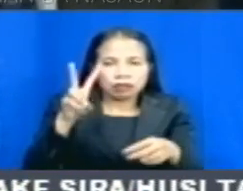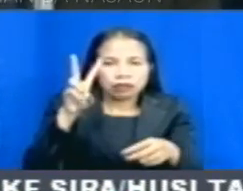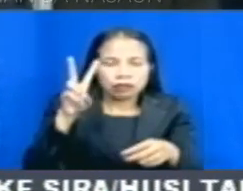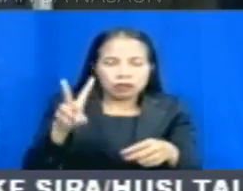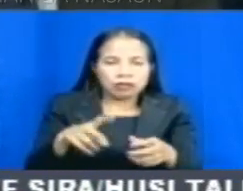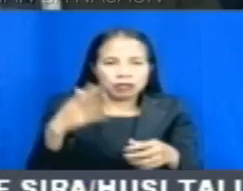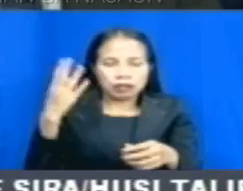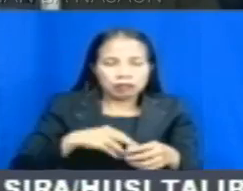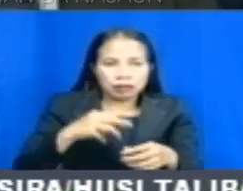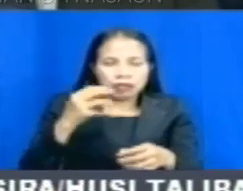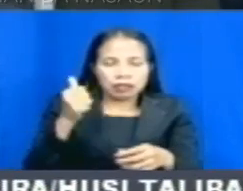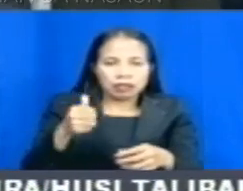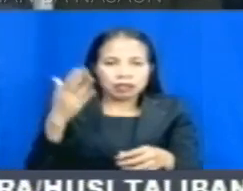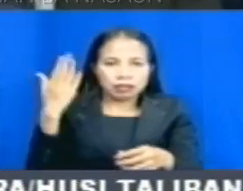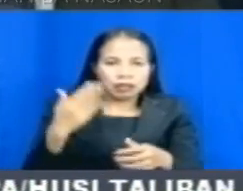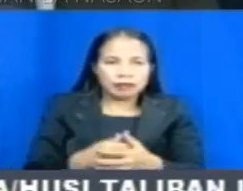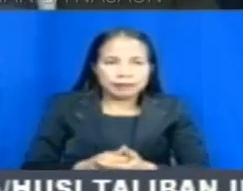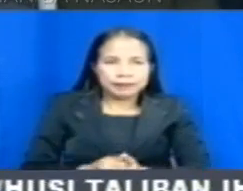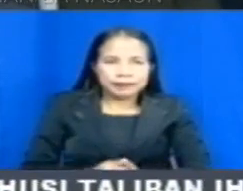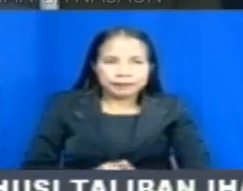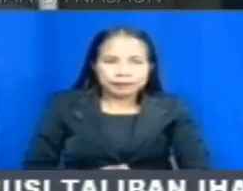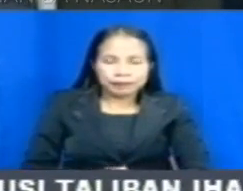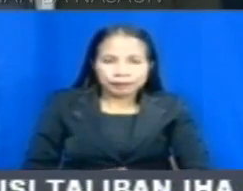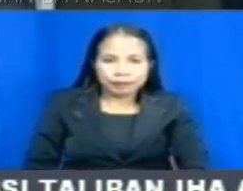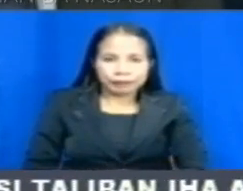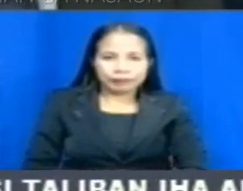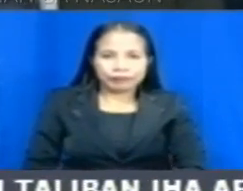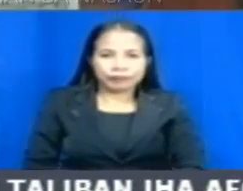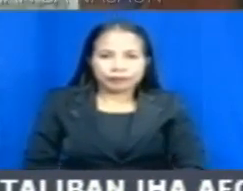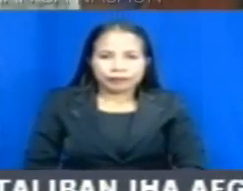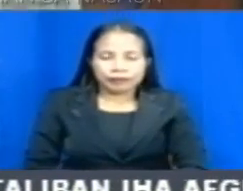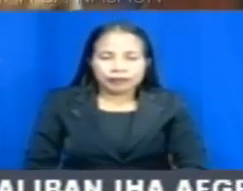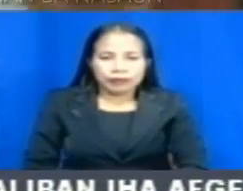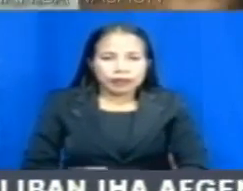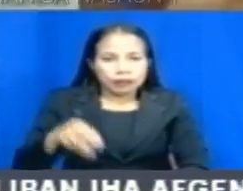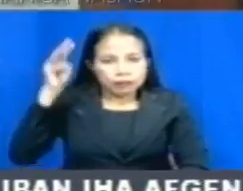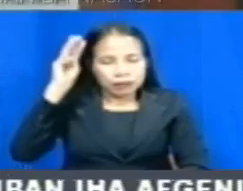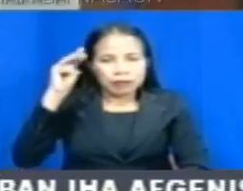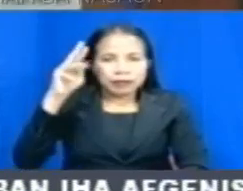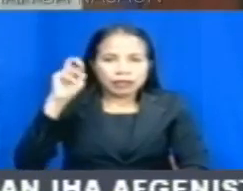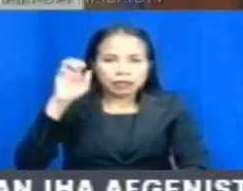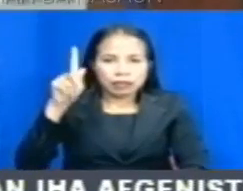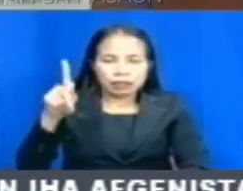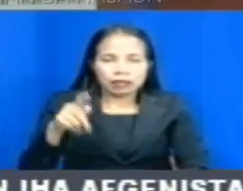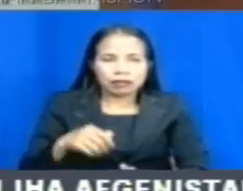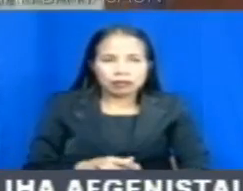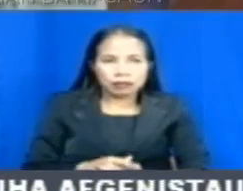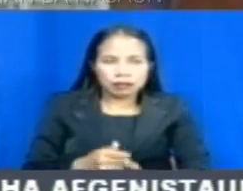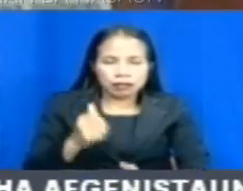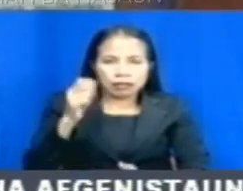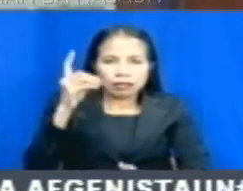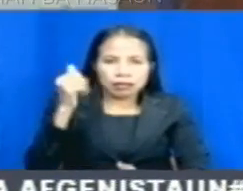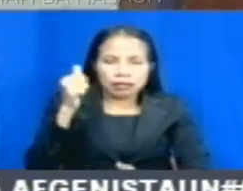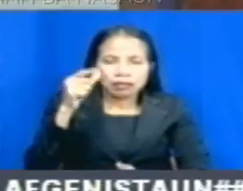iha Maliana, ida iha Buluto. Maliana and Buluto. Ministra de Negócio Estrangeiro na Cooperação,